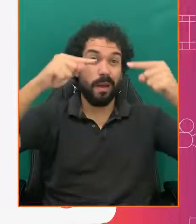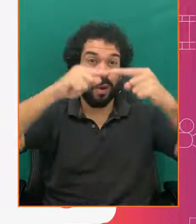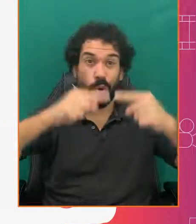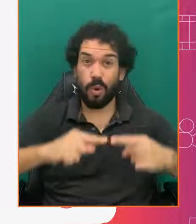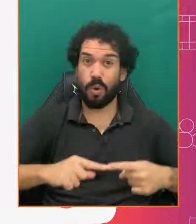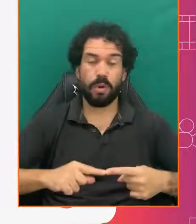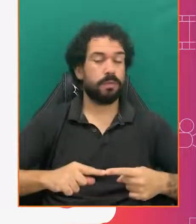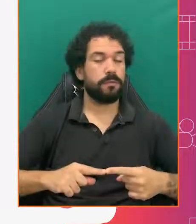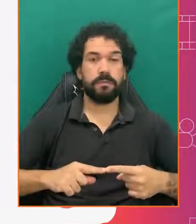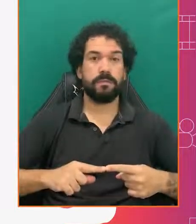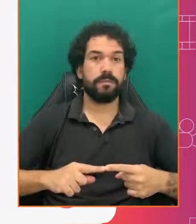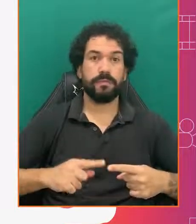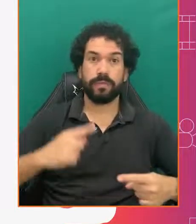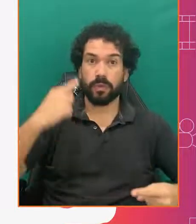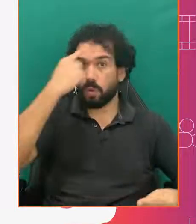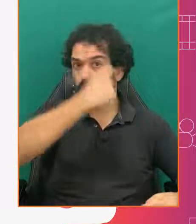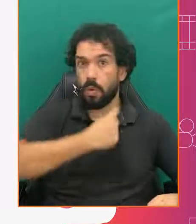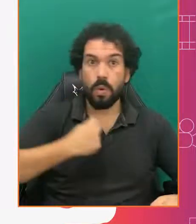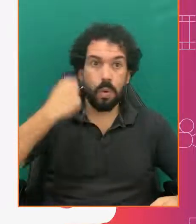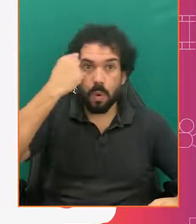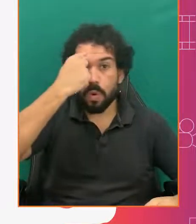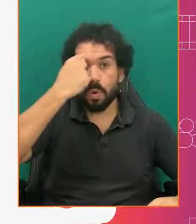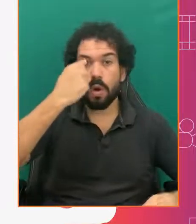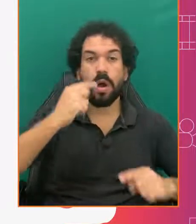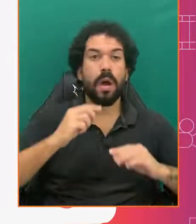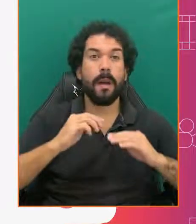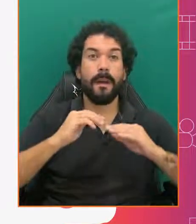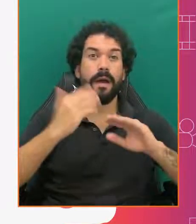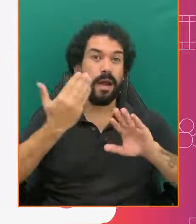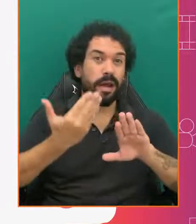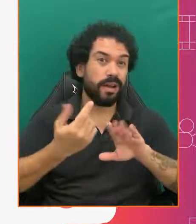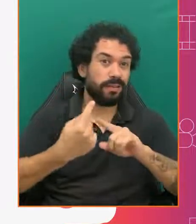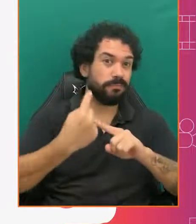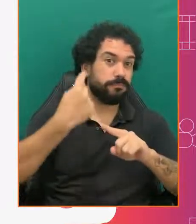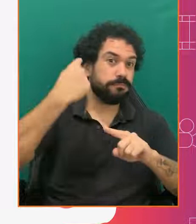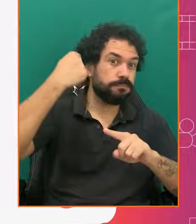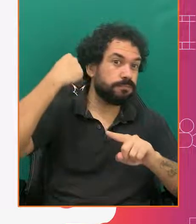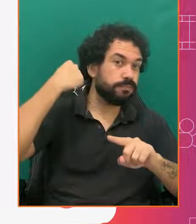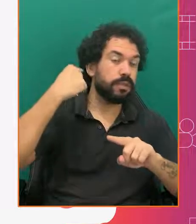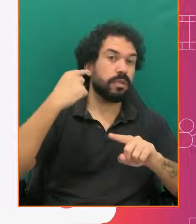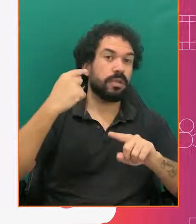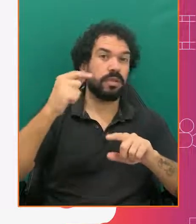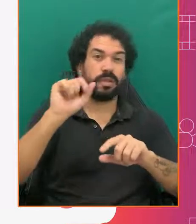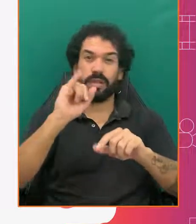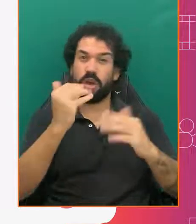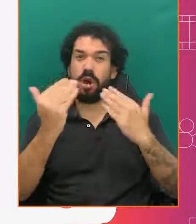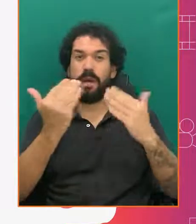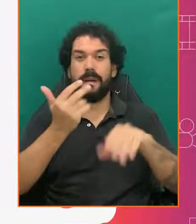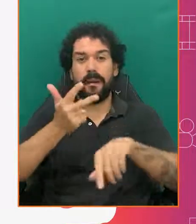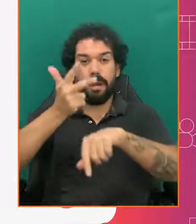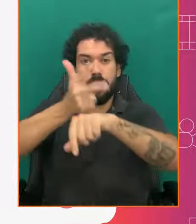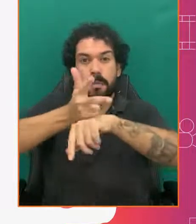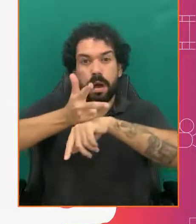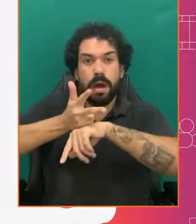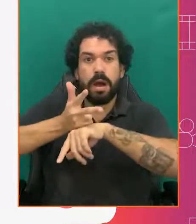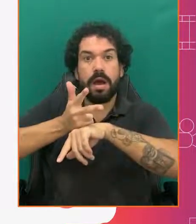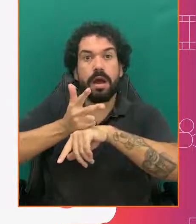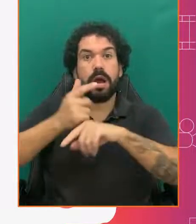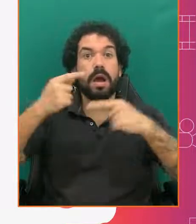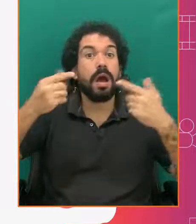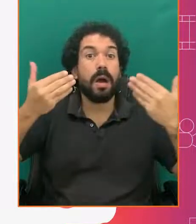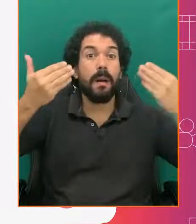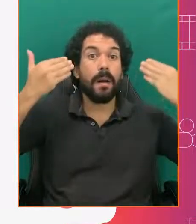é simétrico. A parte do rosto que vai estar mais atrás em relação à câmera vai